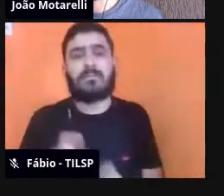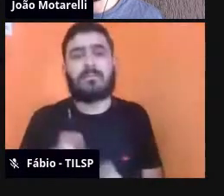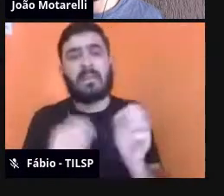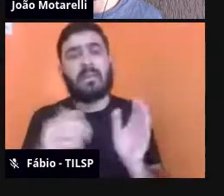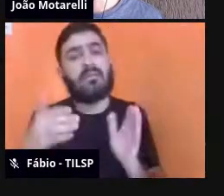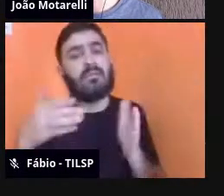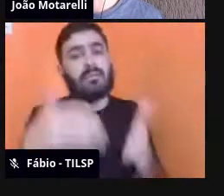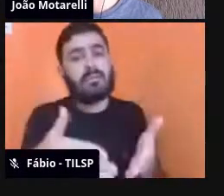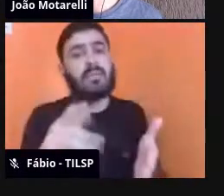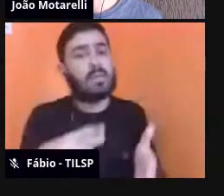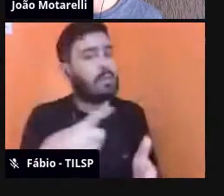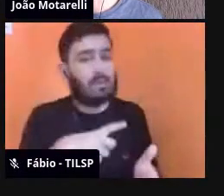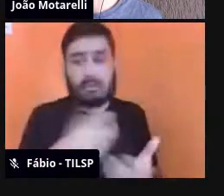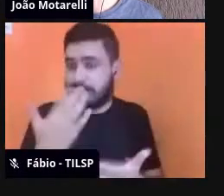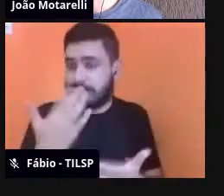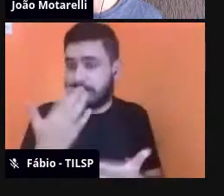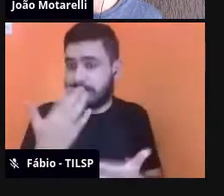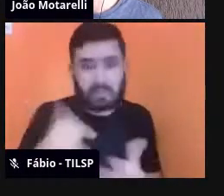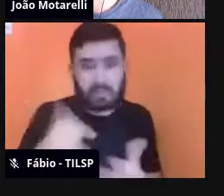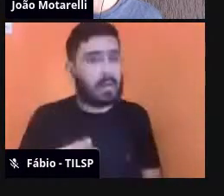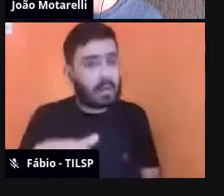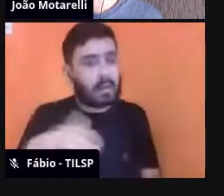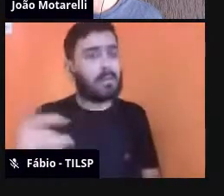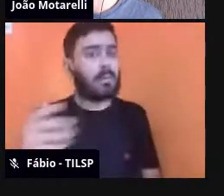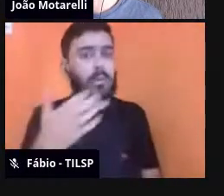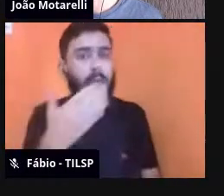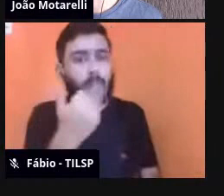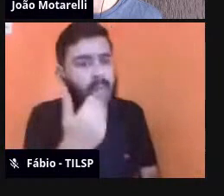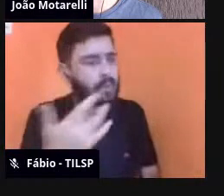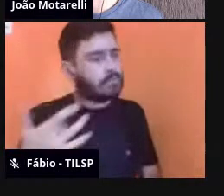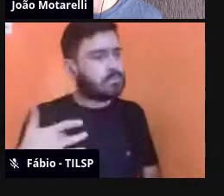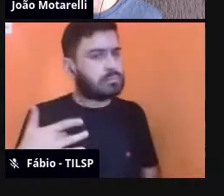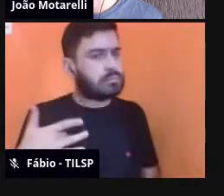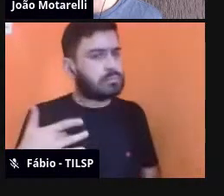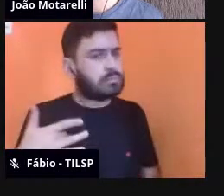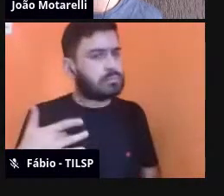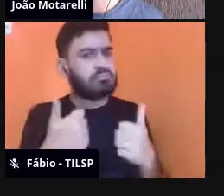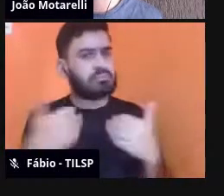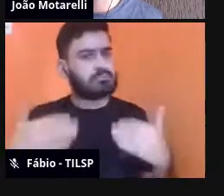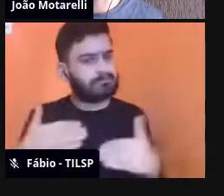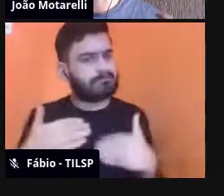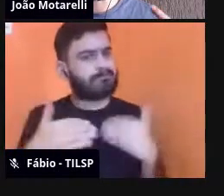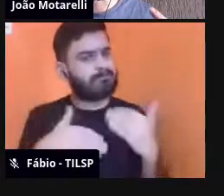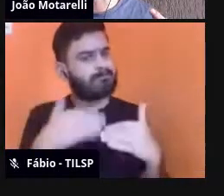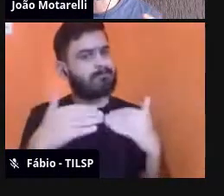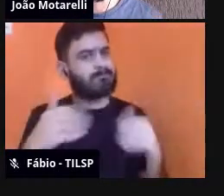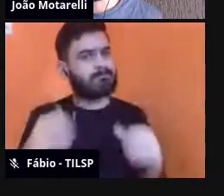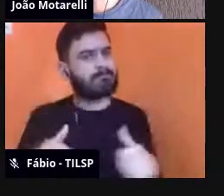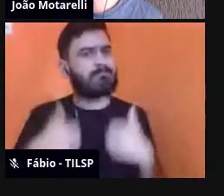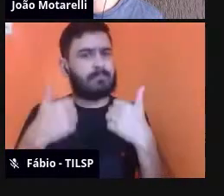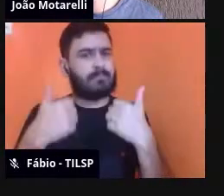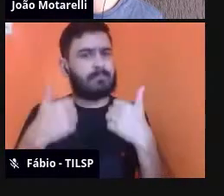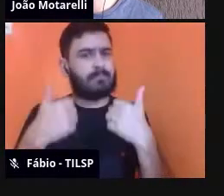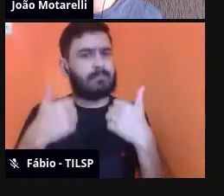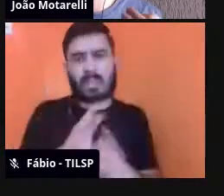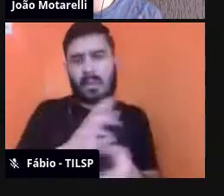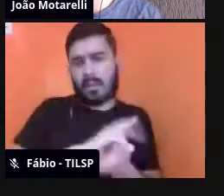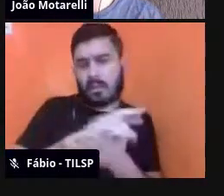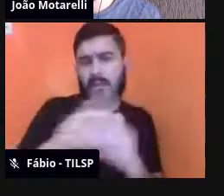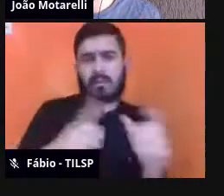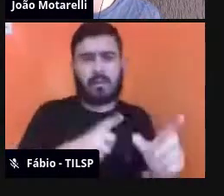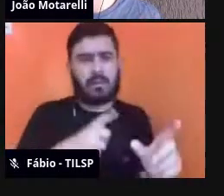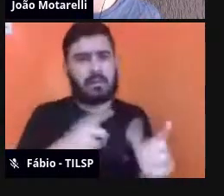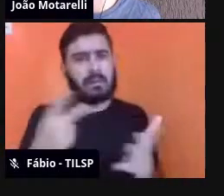definido em teoria, um conjunto de crenças cujos detalhes específicos podem variar, marcado por 1. Sofrimento